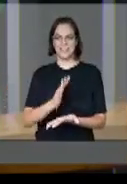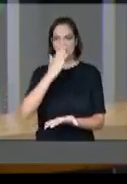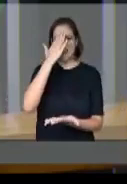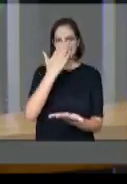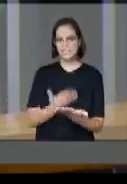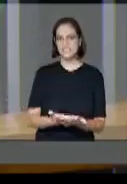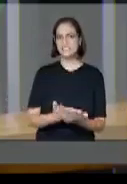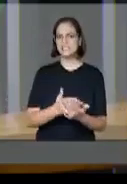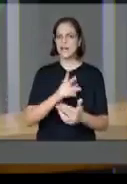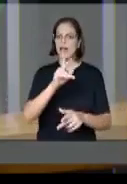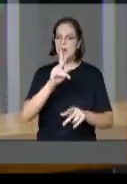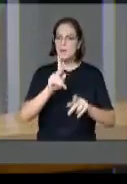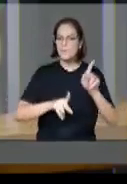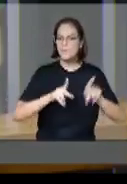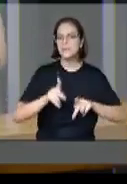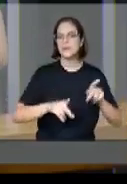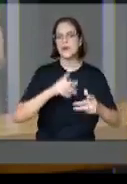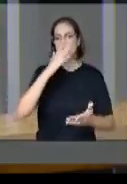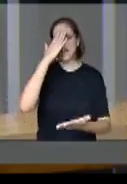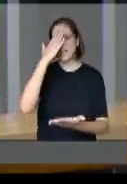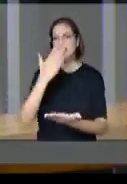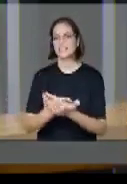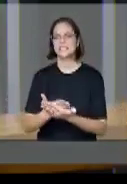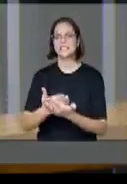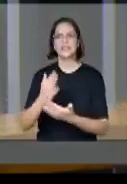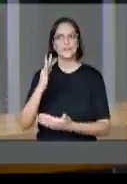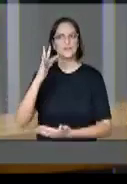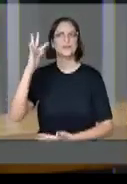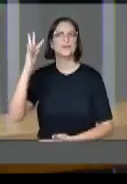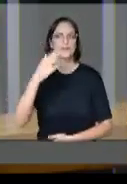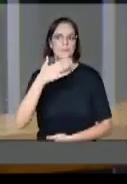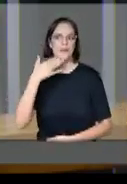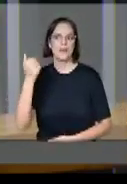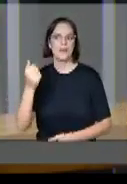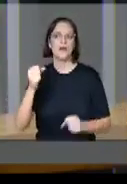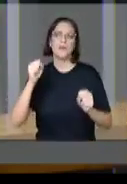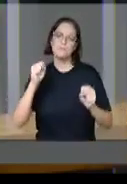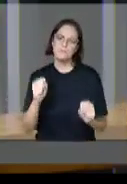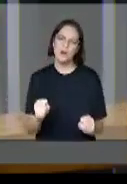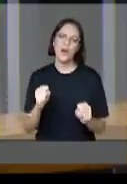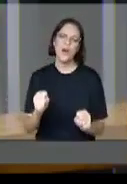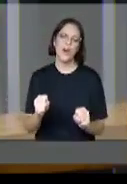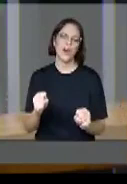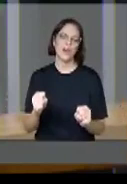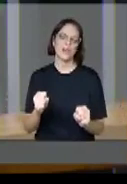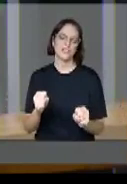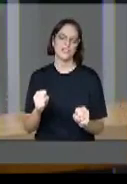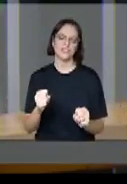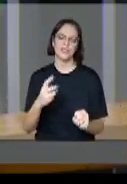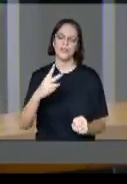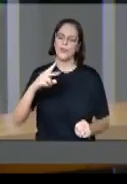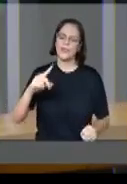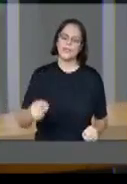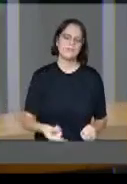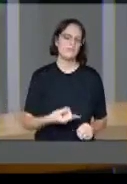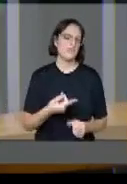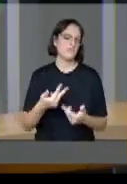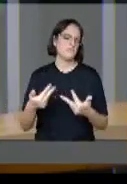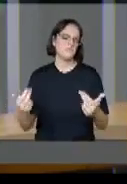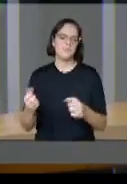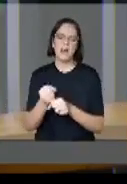renova a fé de um Brasil melhor, renova a fé de que pode ter passado 2000 e poucos anos, mas a gente lembra para que Jesus